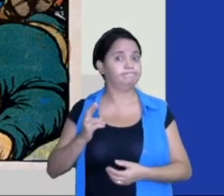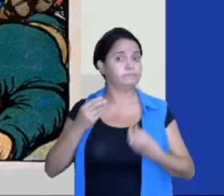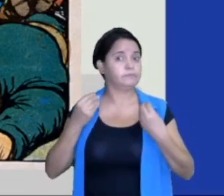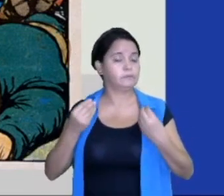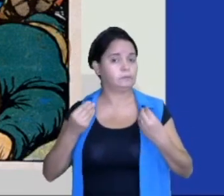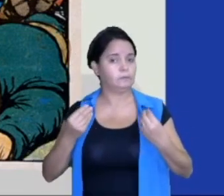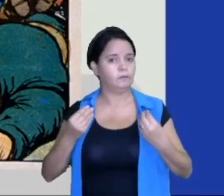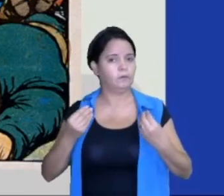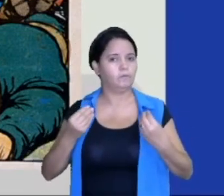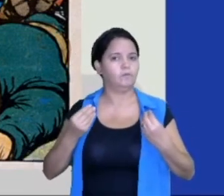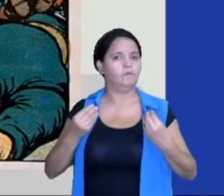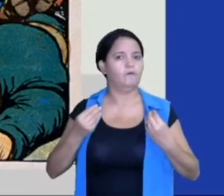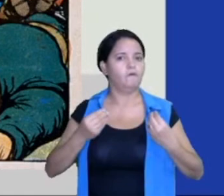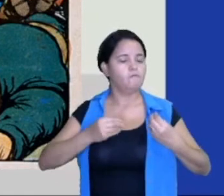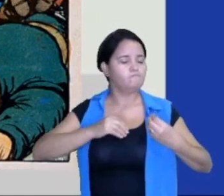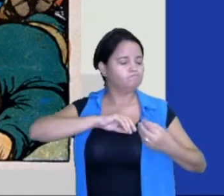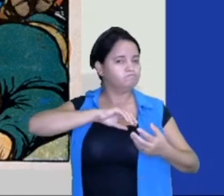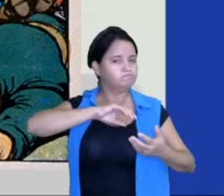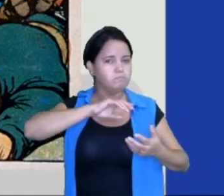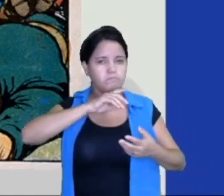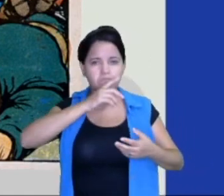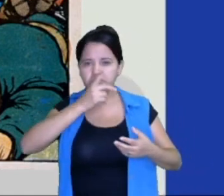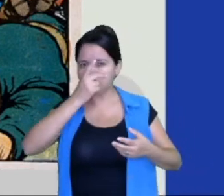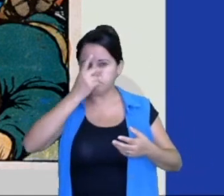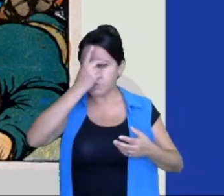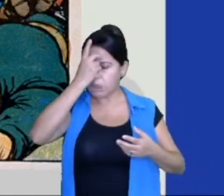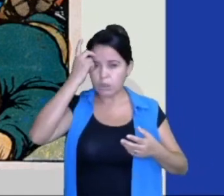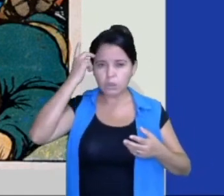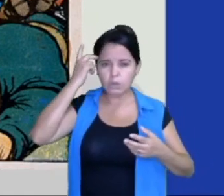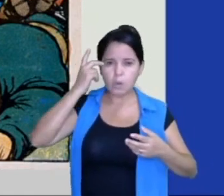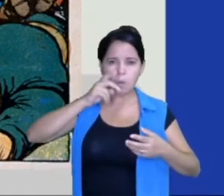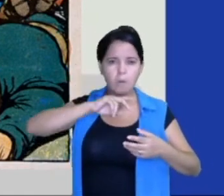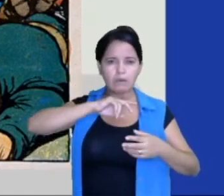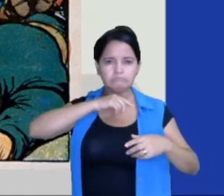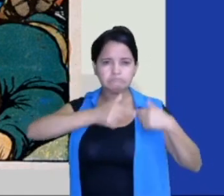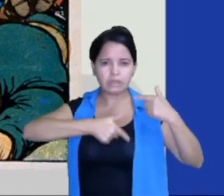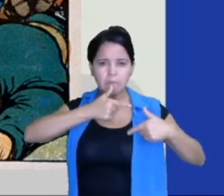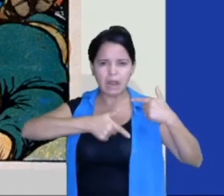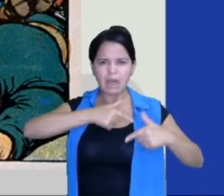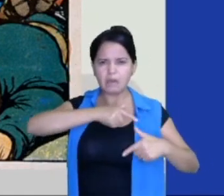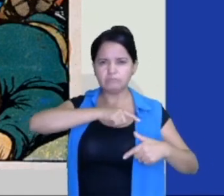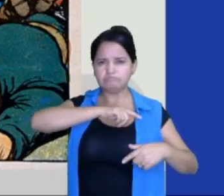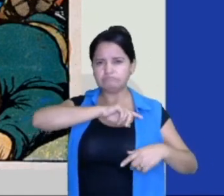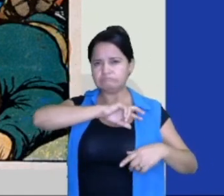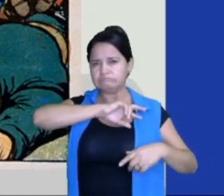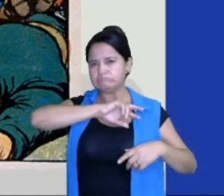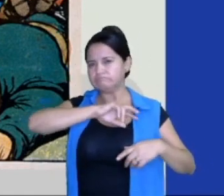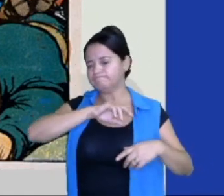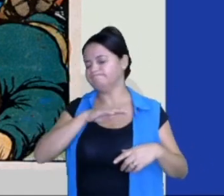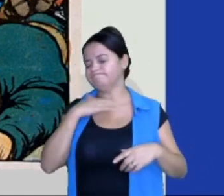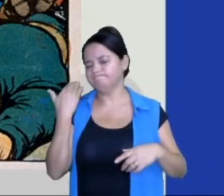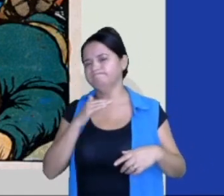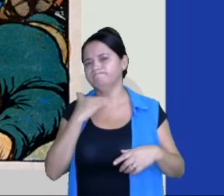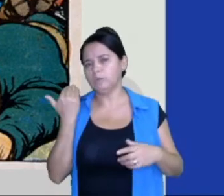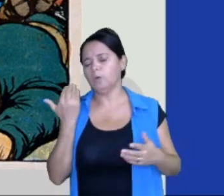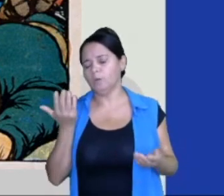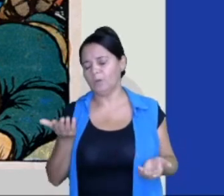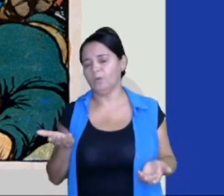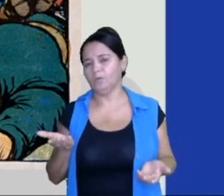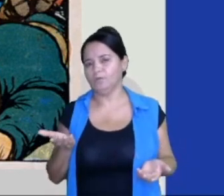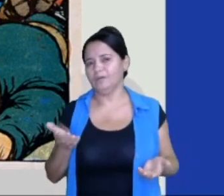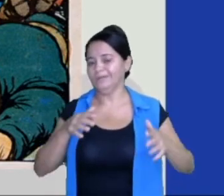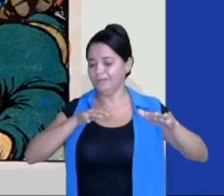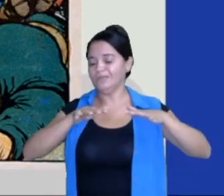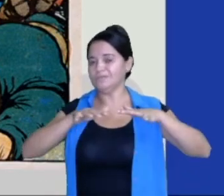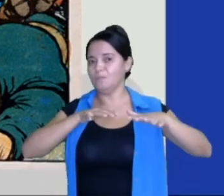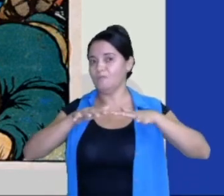Então, vários, mas muitos camponeses, trabalhadores foram mortos. Então, um